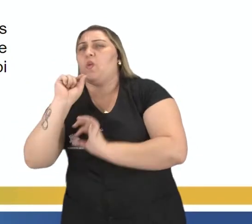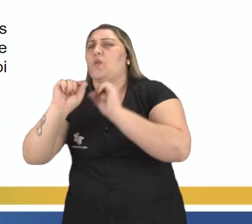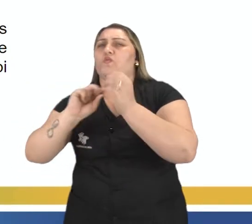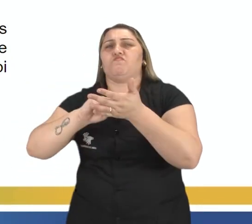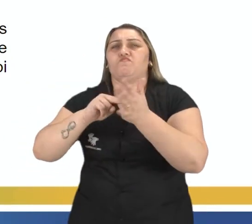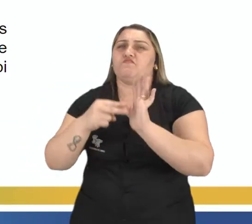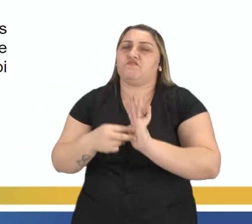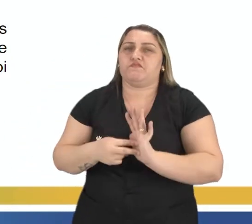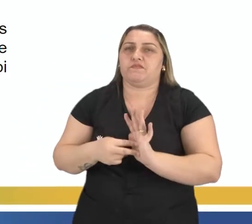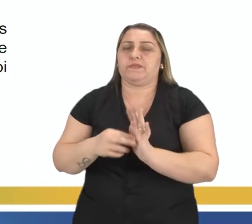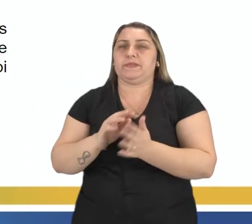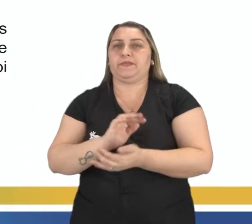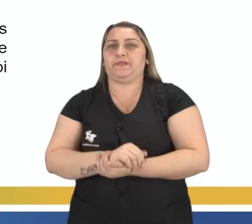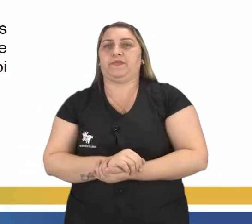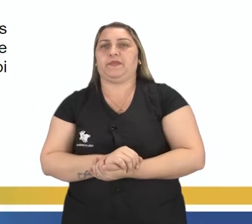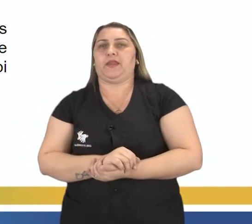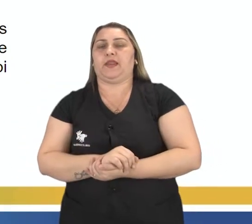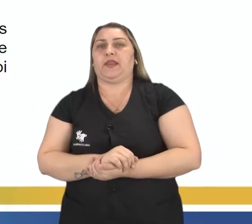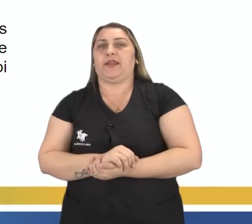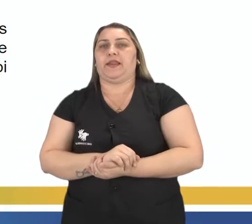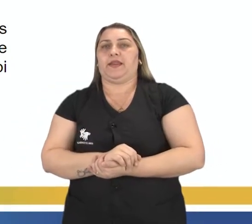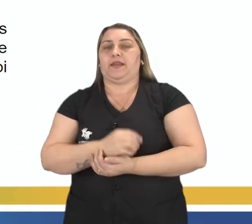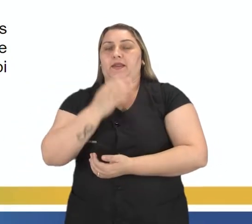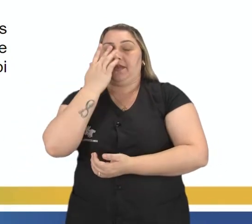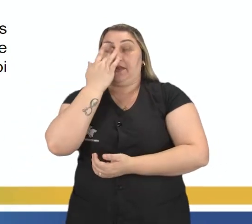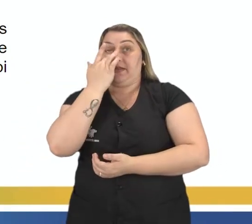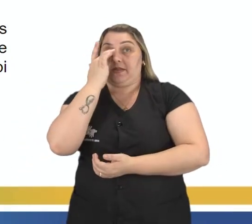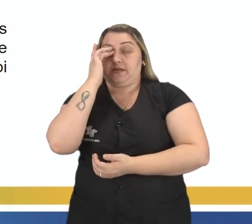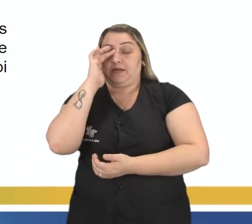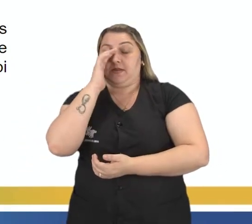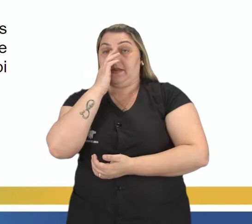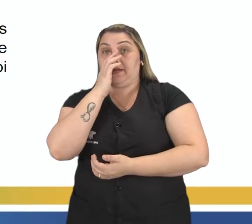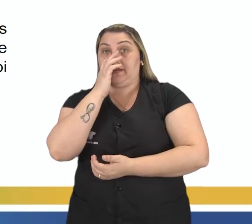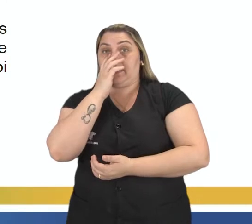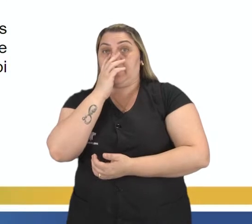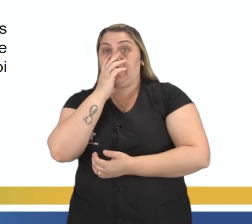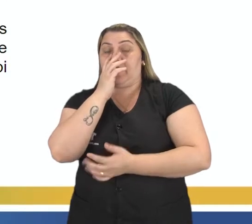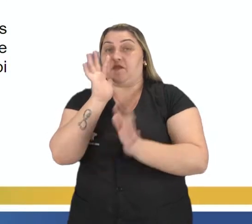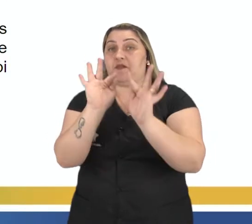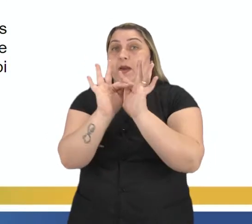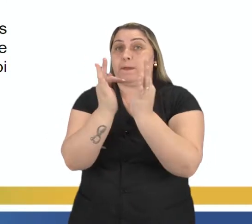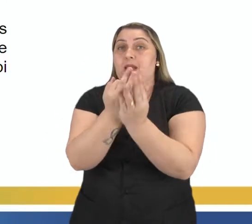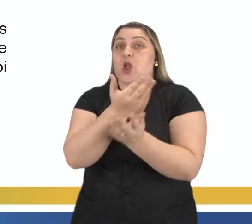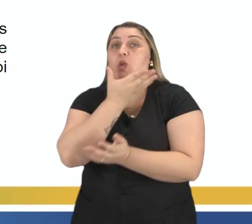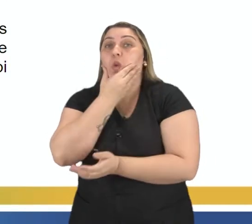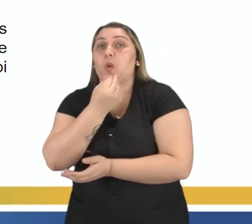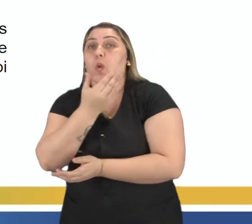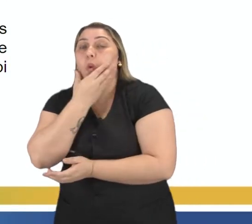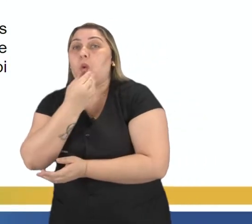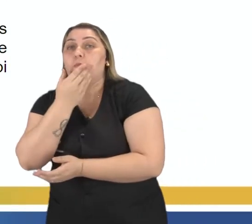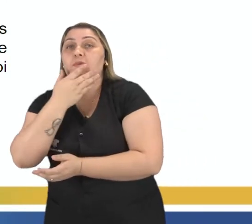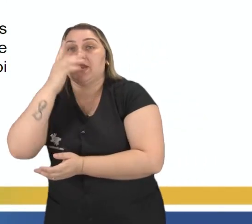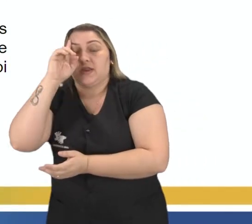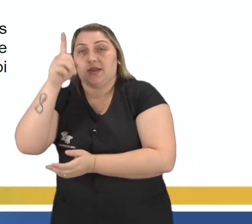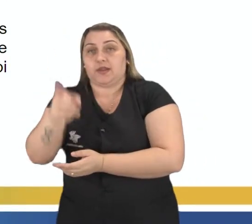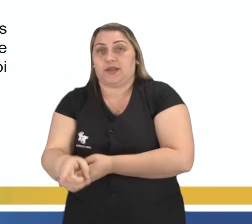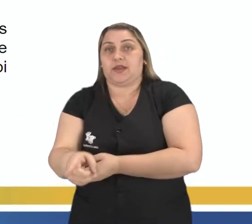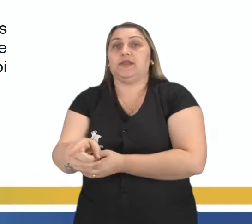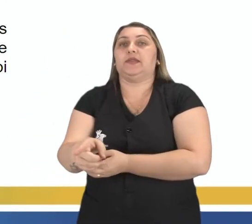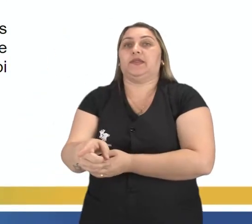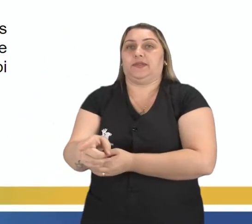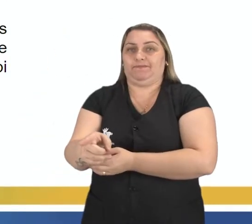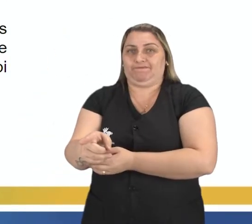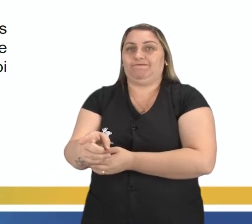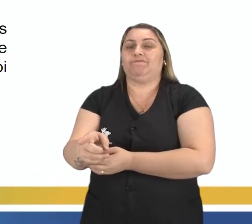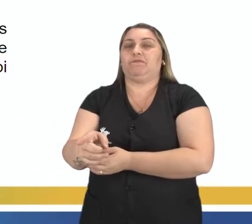patrilinear. O que é isso, né? Que a questão do parentesco do homem é que determinava aí a ascendência para